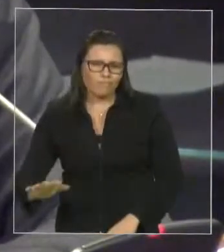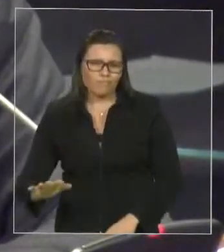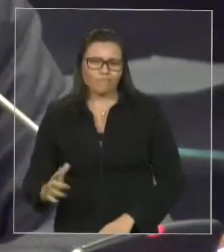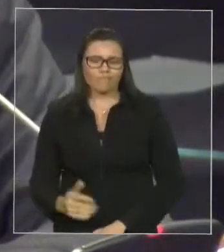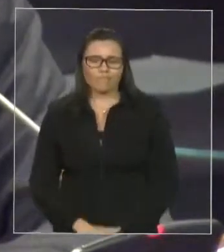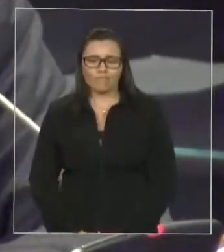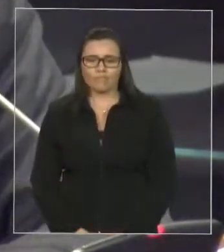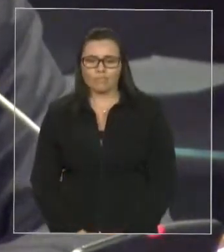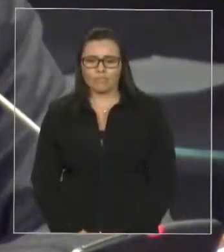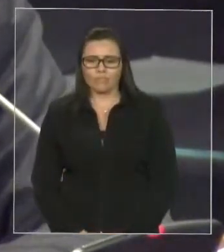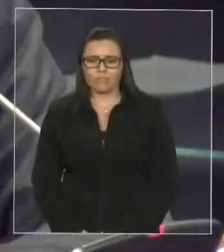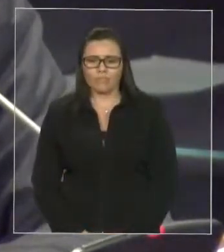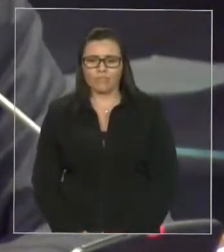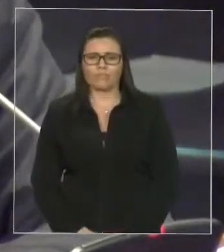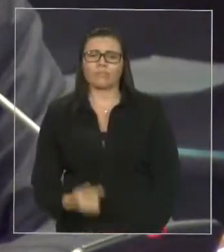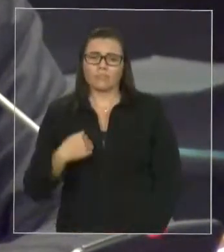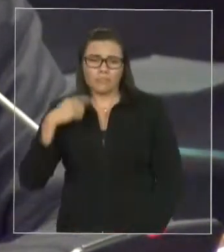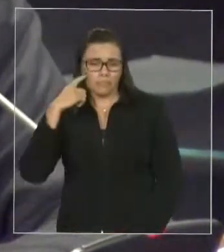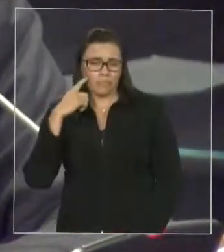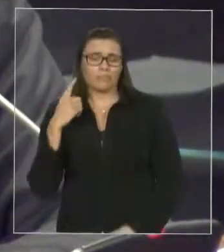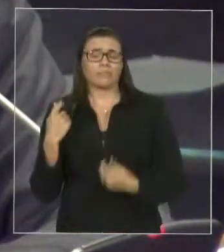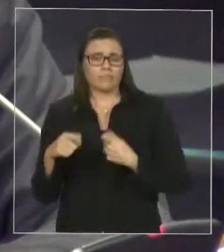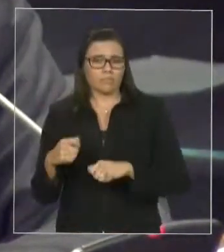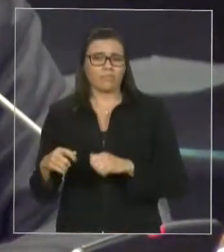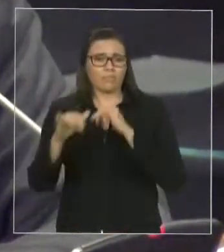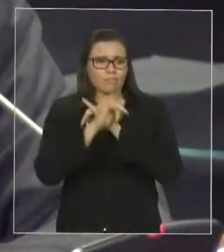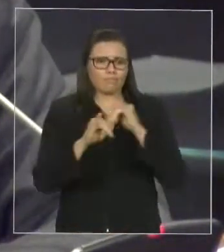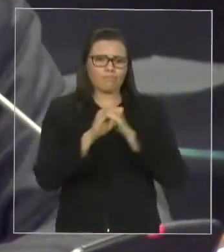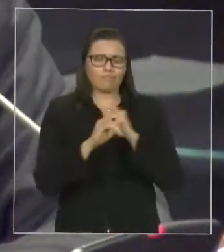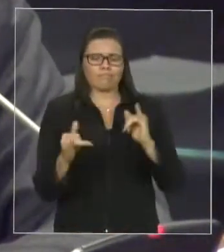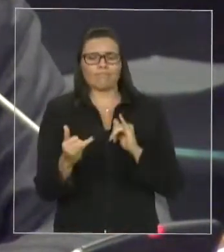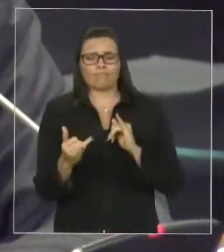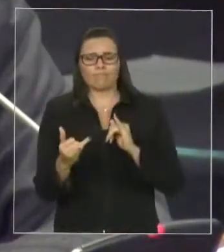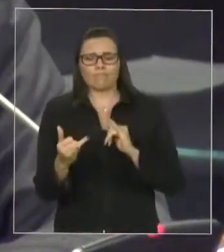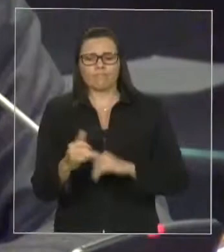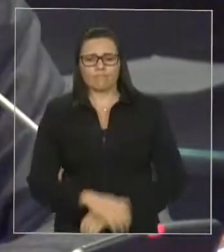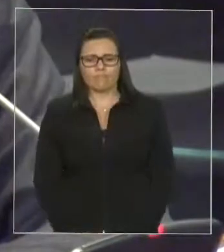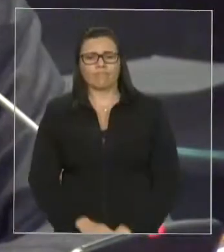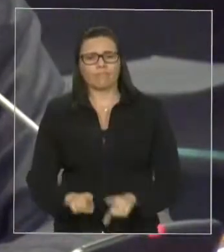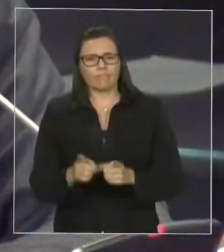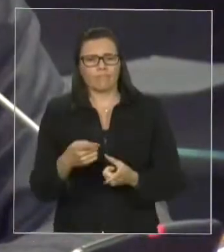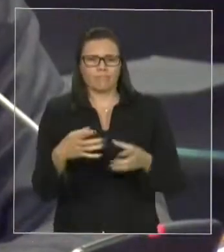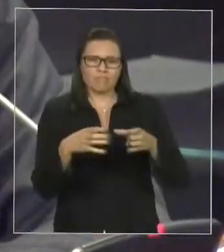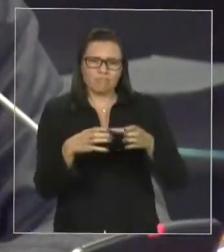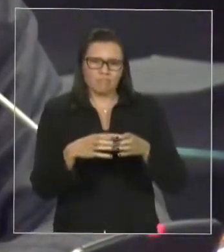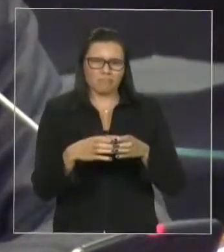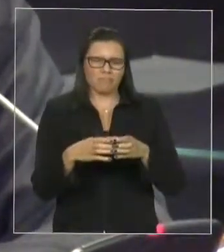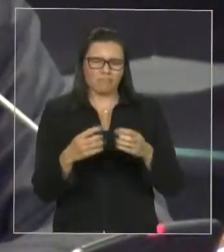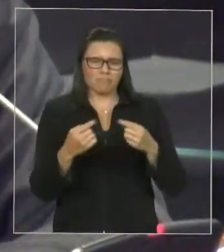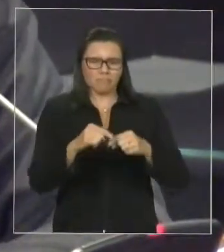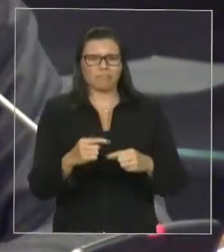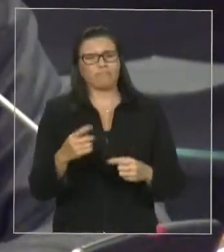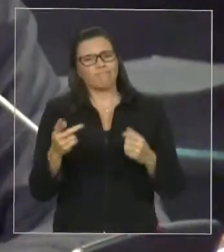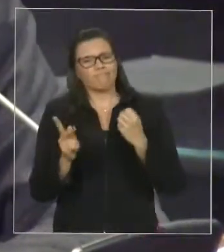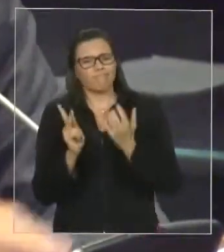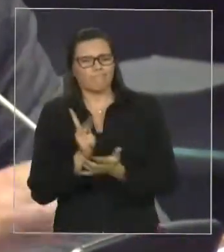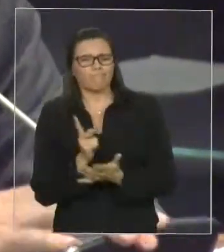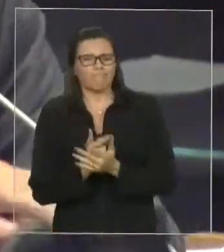conseguir, porque já muitas décadas fizeram mal ao Estado do Maranhão e com muita fé em Deus nunca mais voltarão. Obrigado, presidente